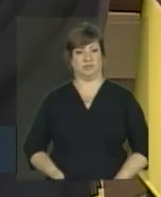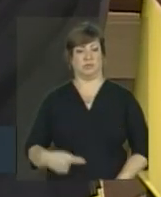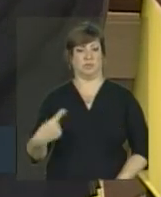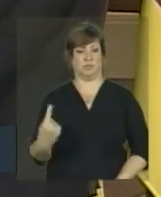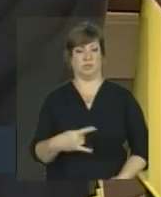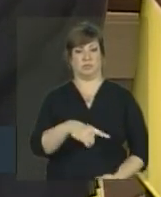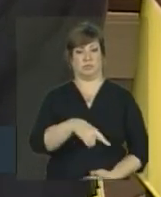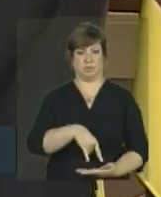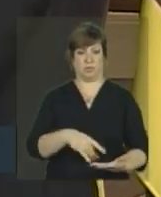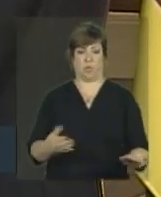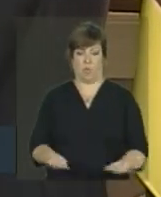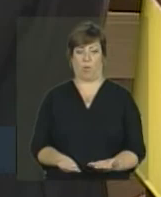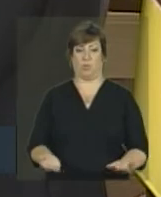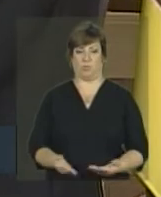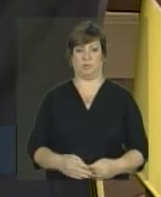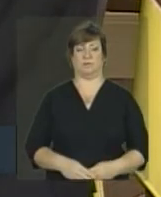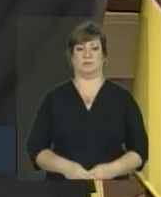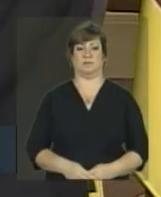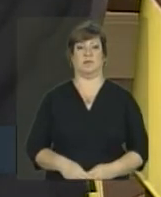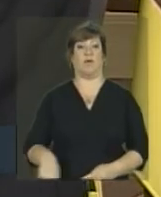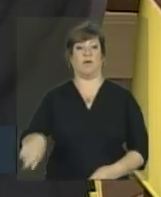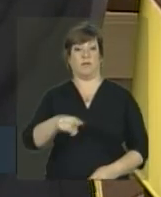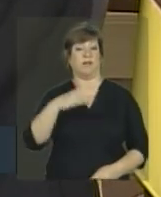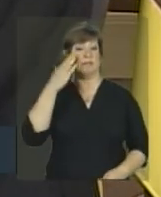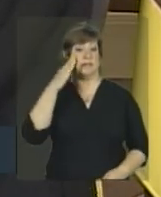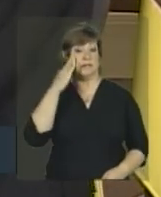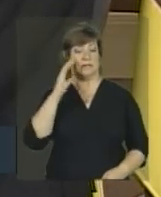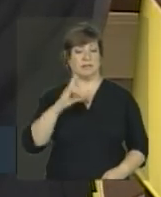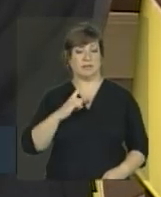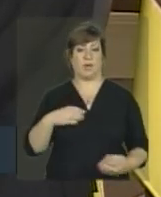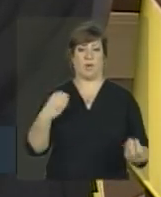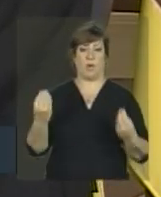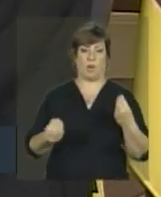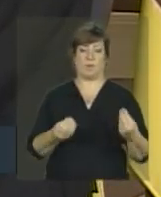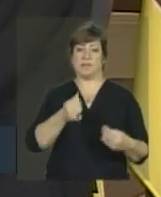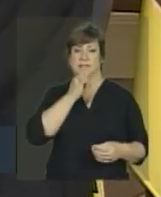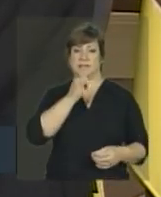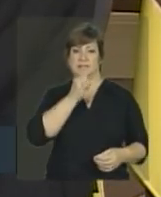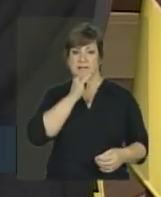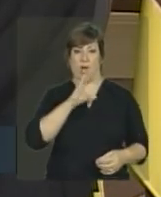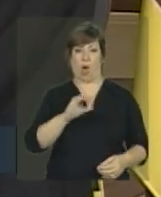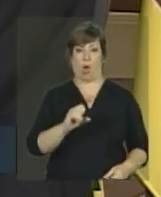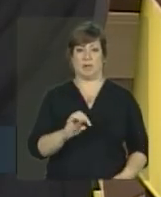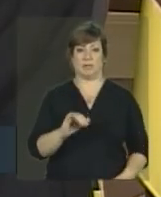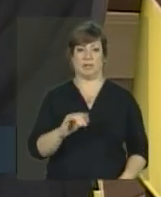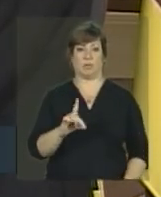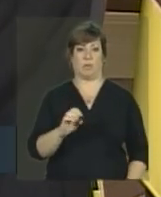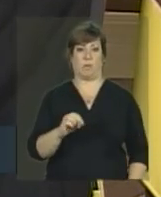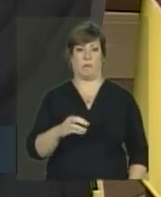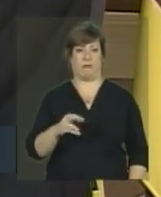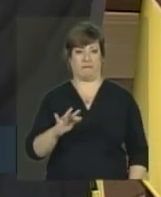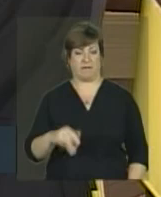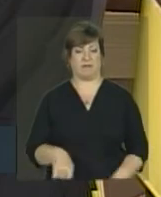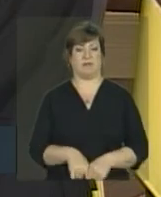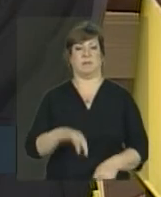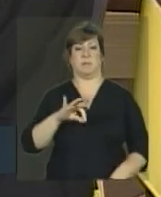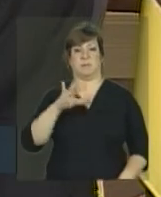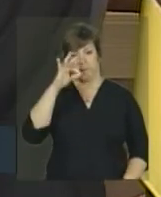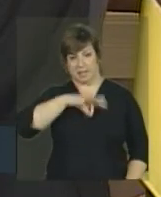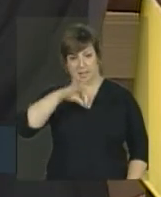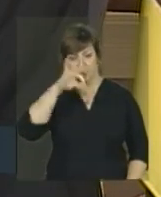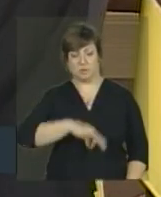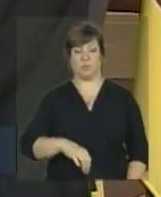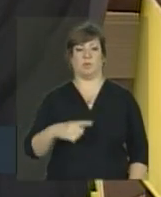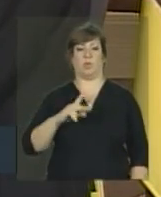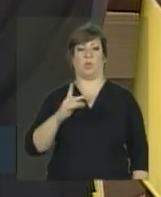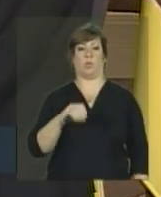recebeu as credenciais no dia de hoje. Para vocês terem uma ideia, como por exemplo, Costa do Marfim, Peru, Sri